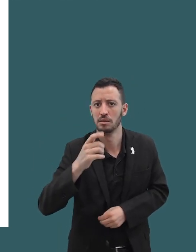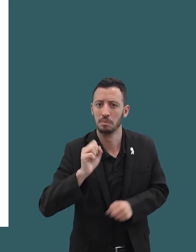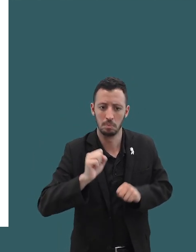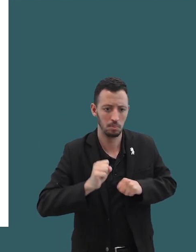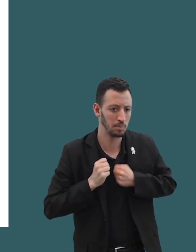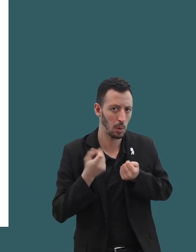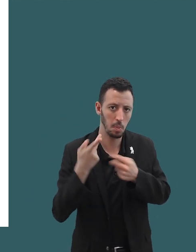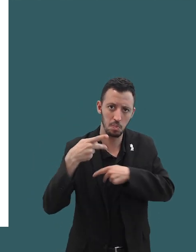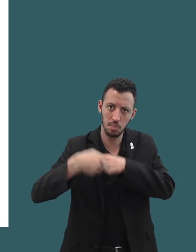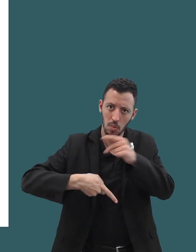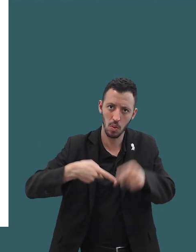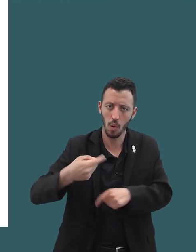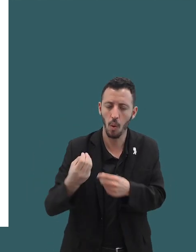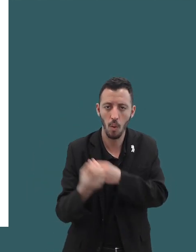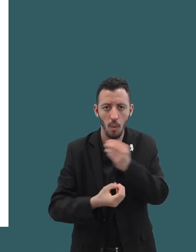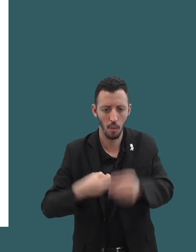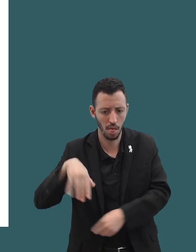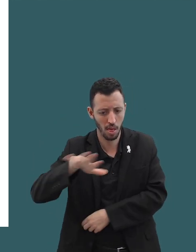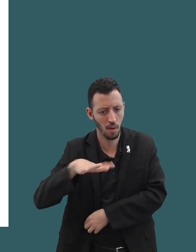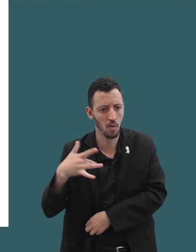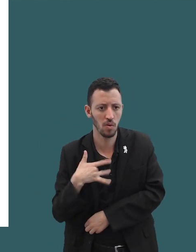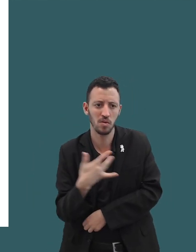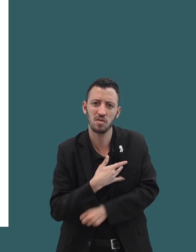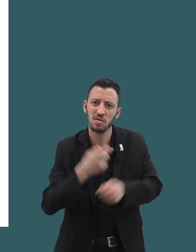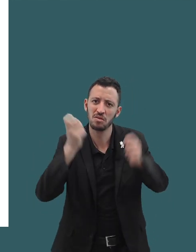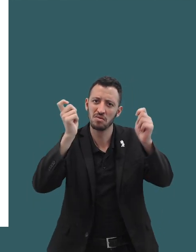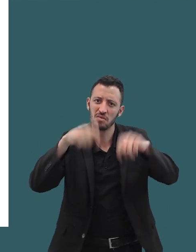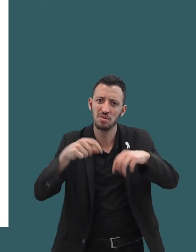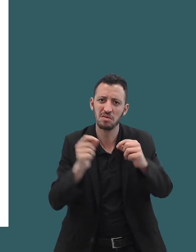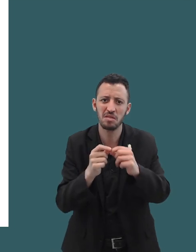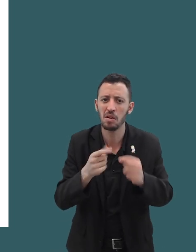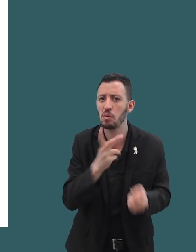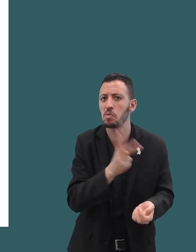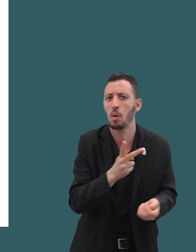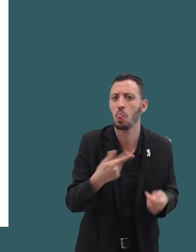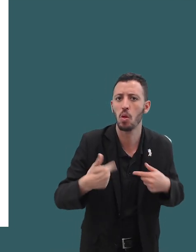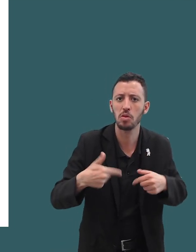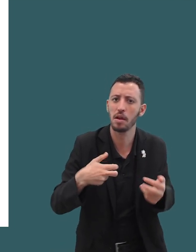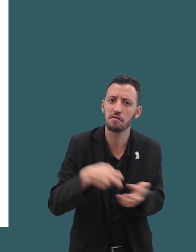é possível que alguém na área de saúde faça isso.